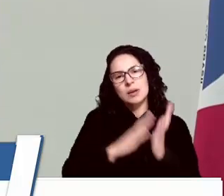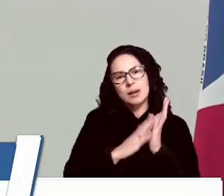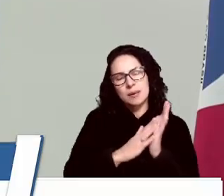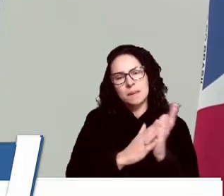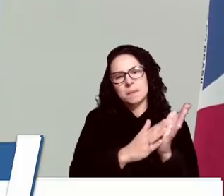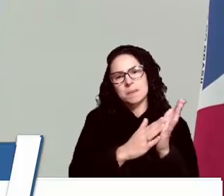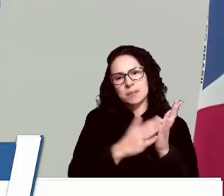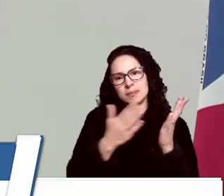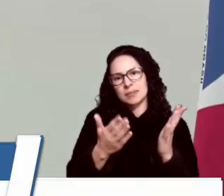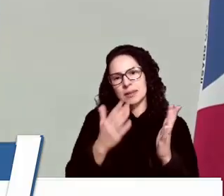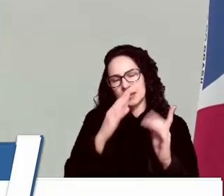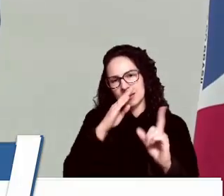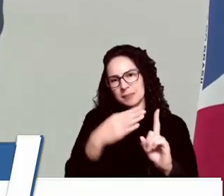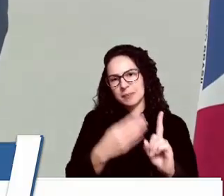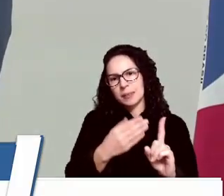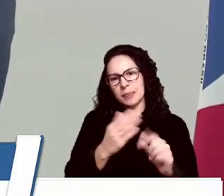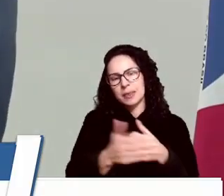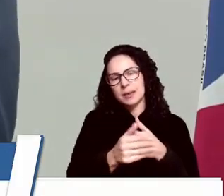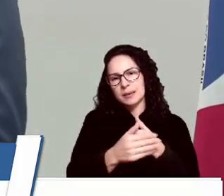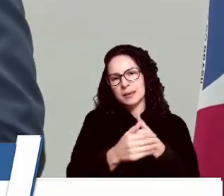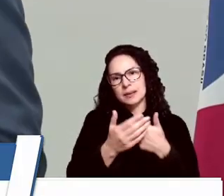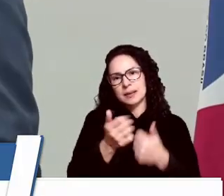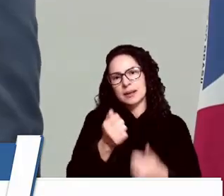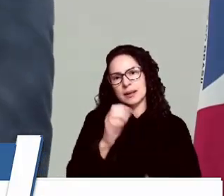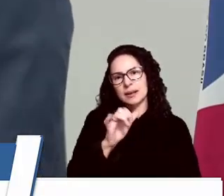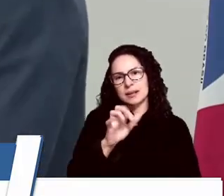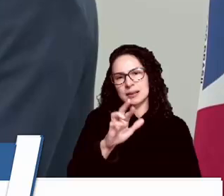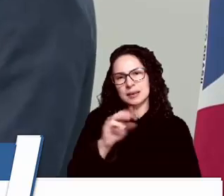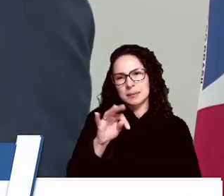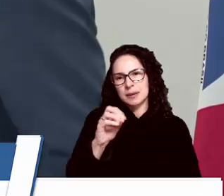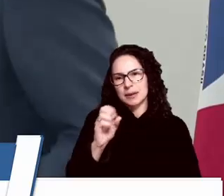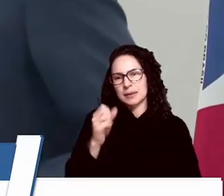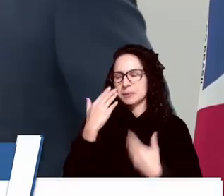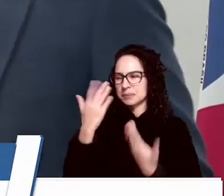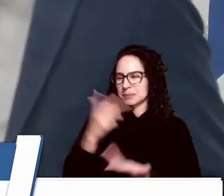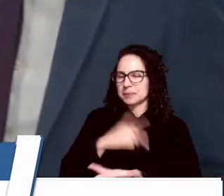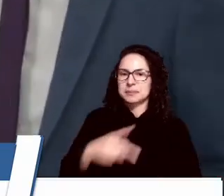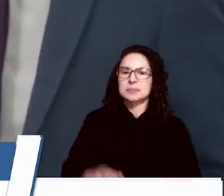essa moção para o nosso querido Assir de Matos Gomes. Obrigado, presidente.